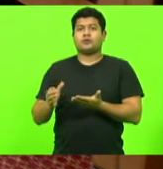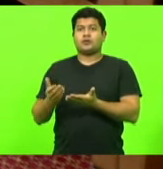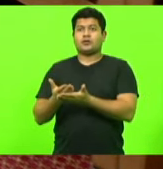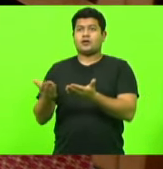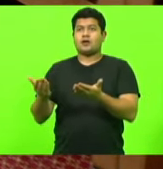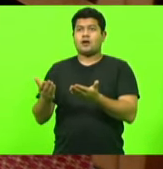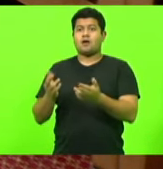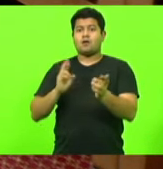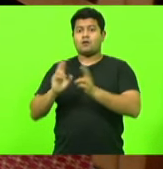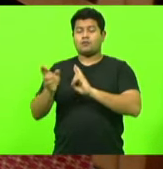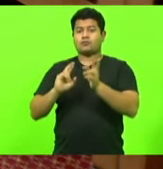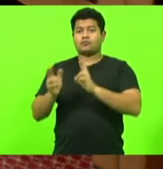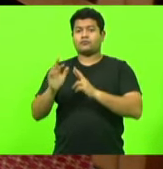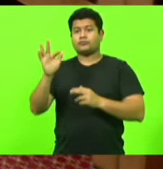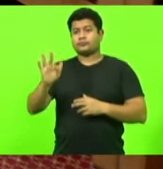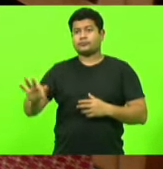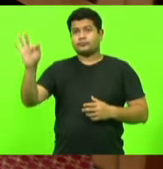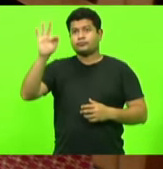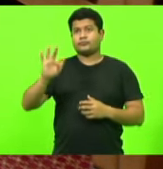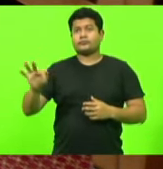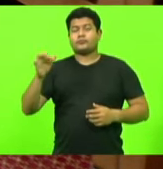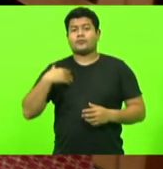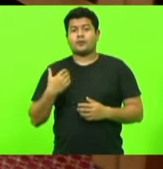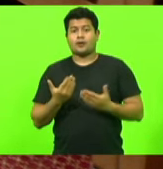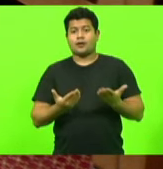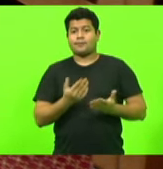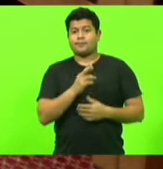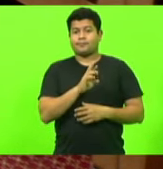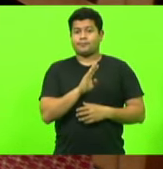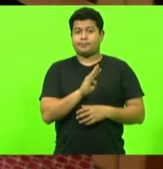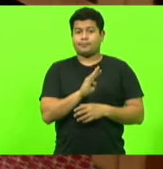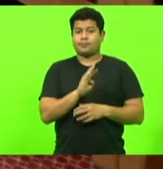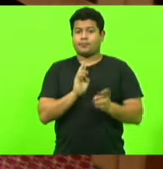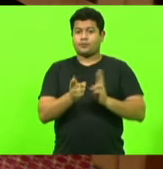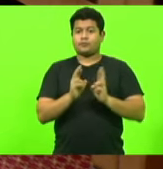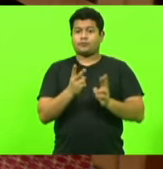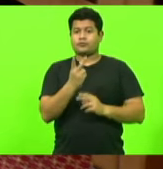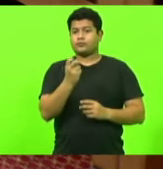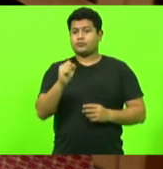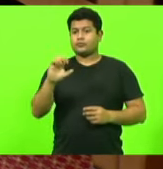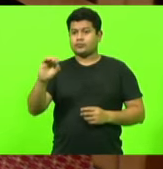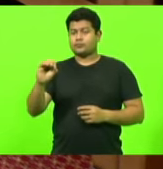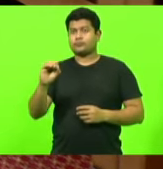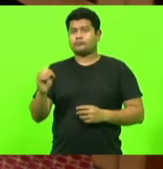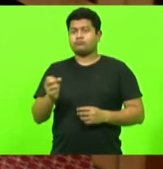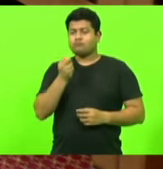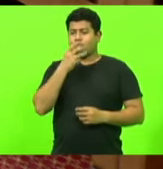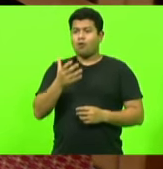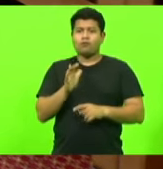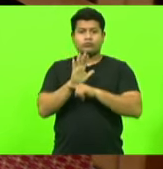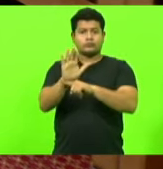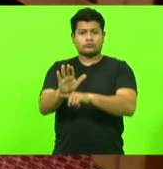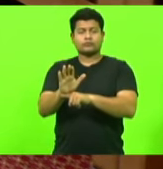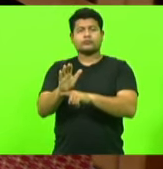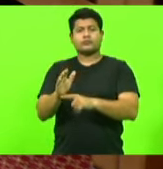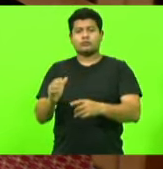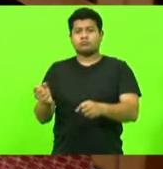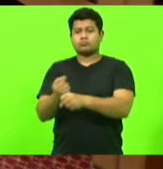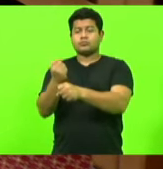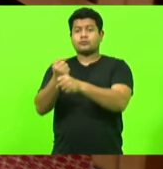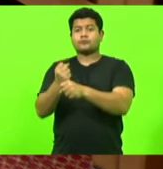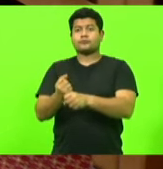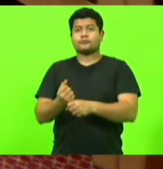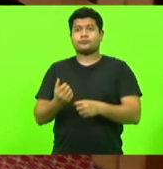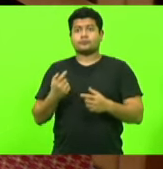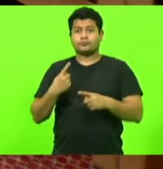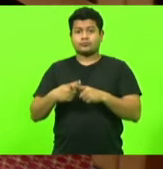rodovias federais. E a nossa BR-280 está contemplada, felizmente, porque Vossa Excelência colocou